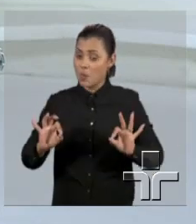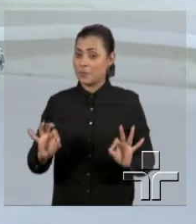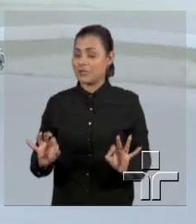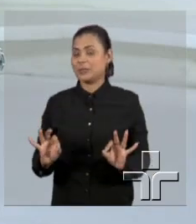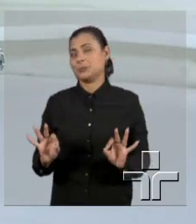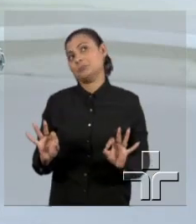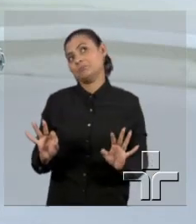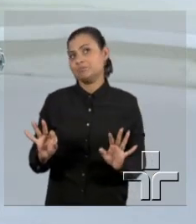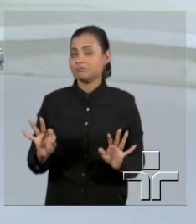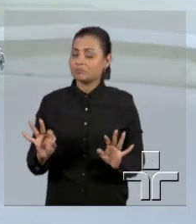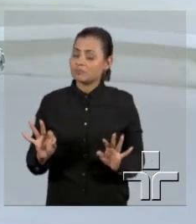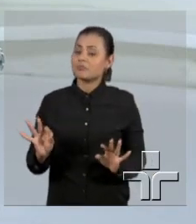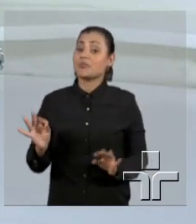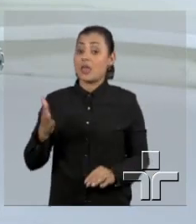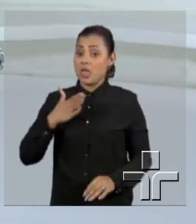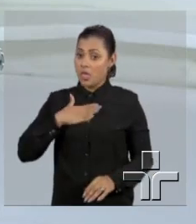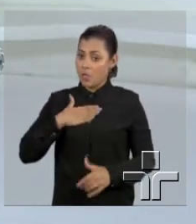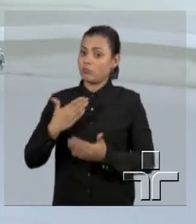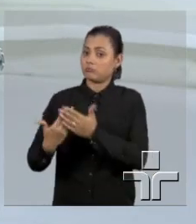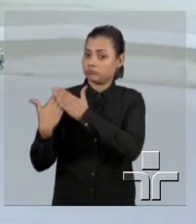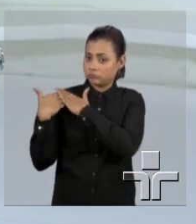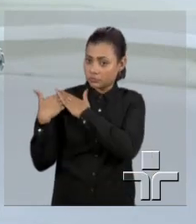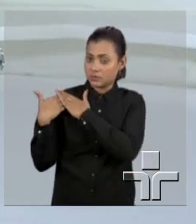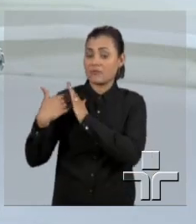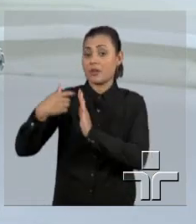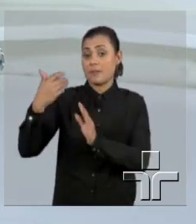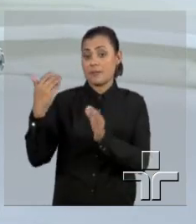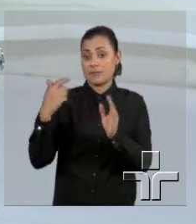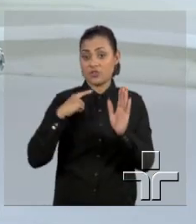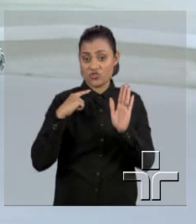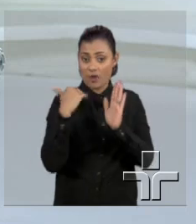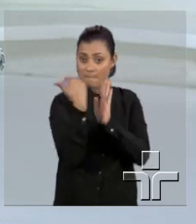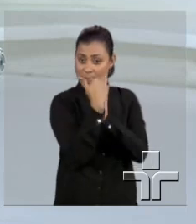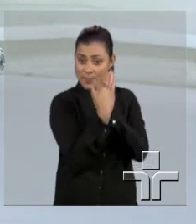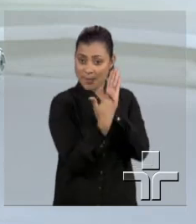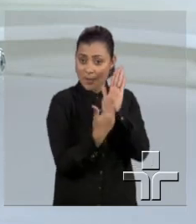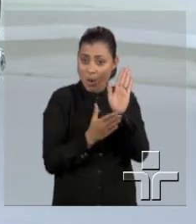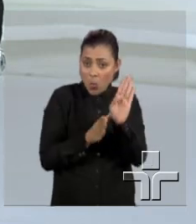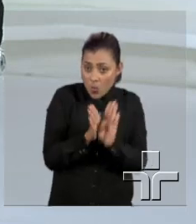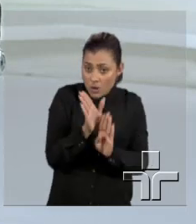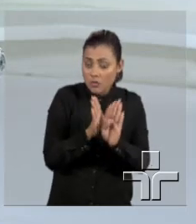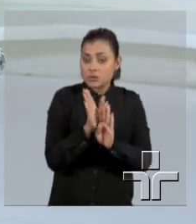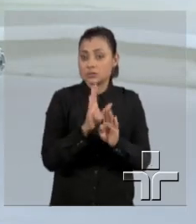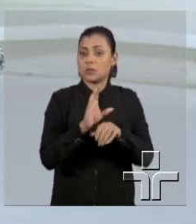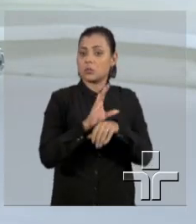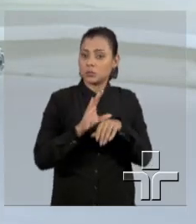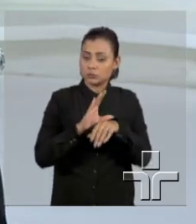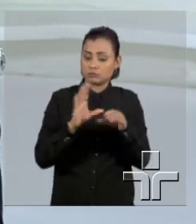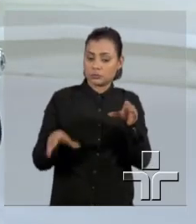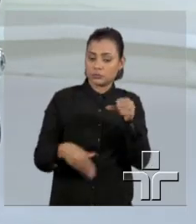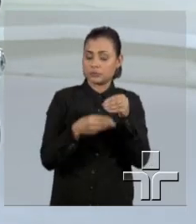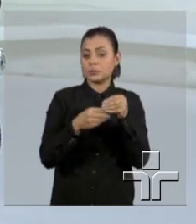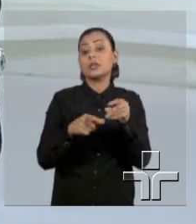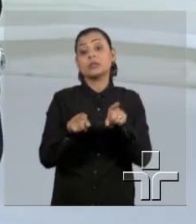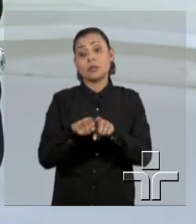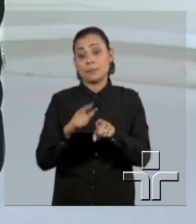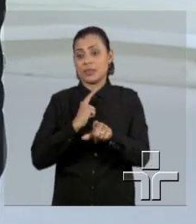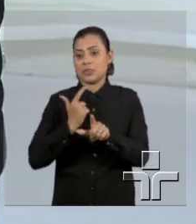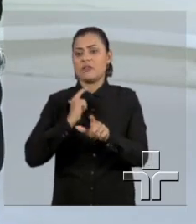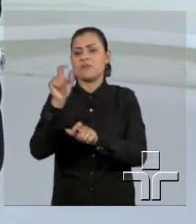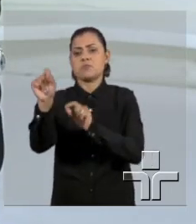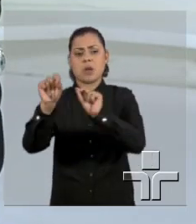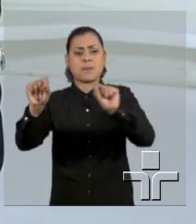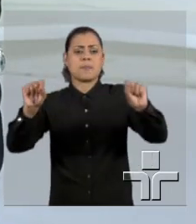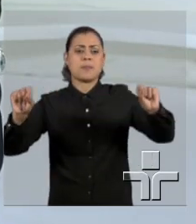que, relatada por mim, o processo foi relatado por mim, mas é evidente, contou com o contributo,